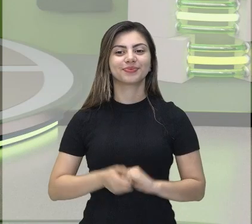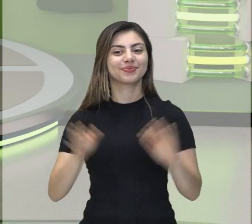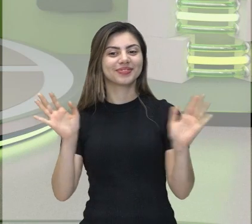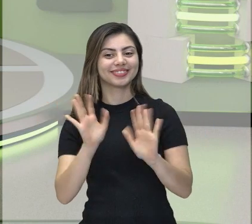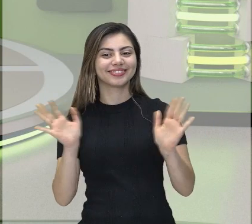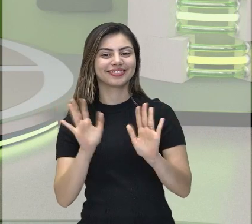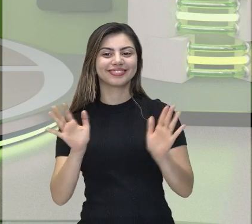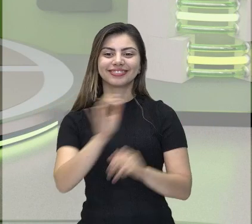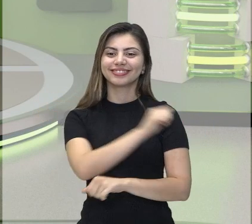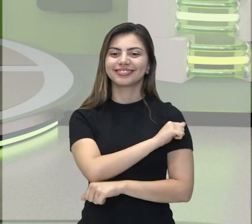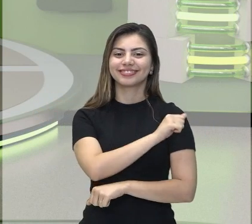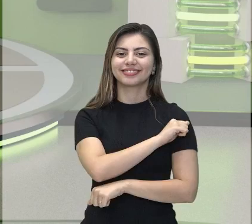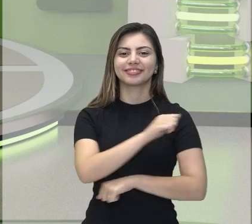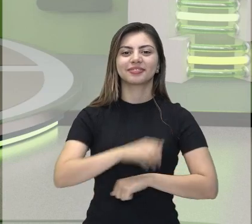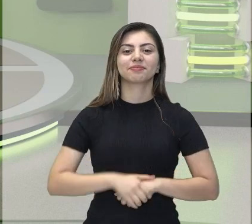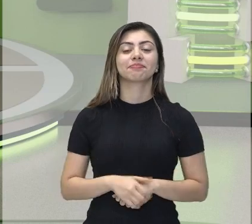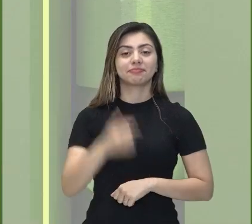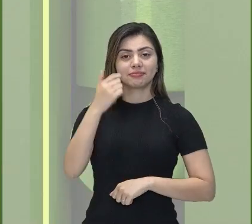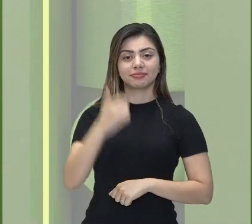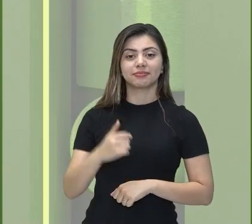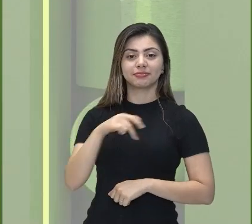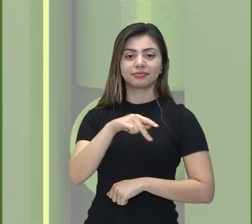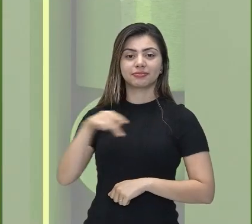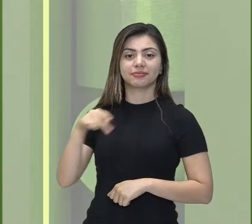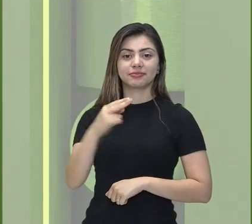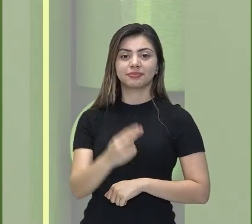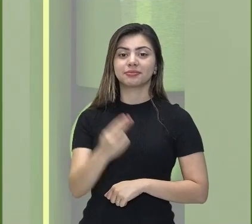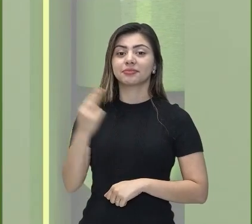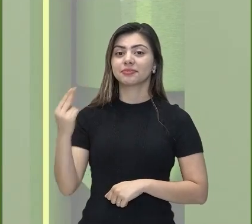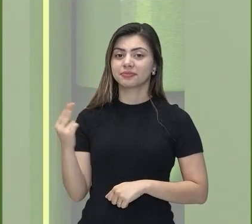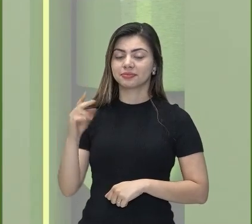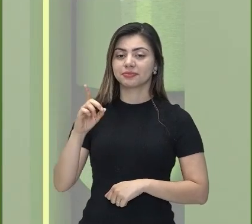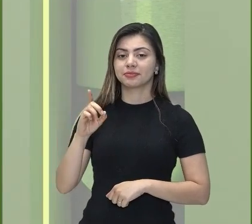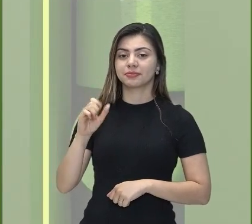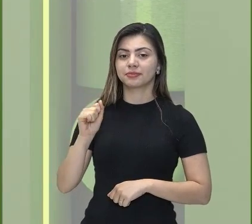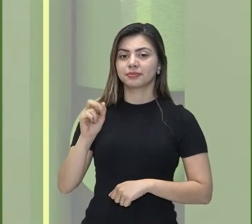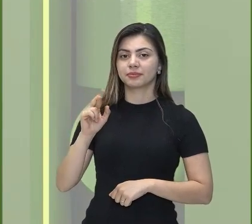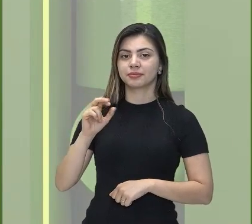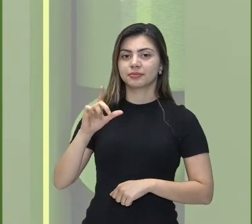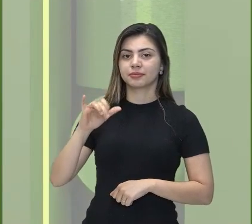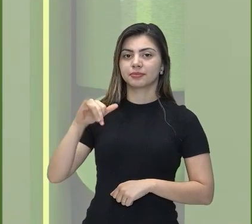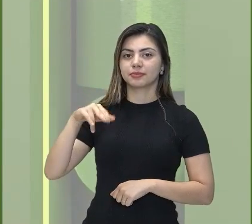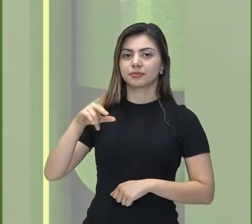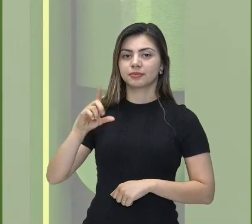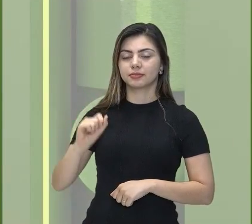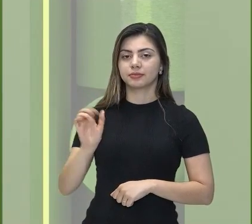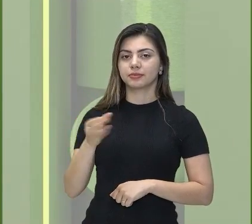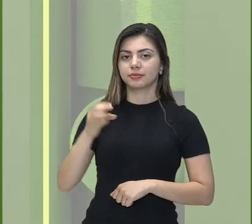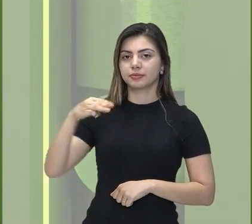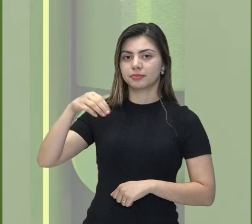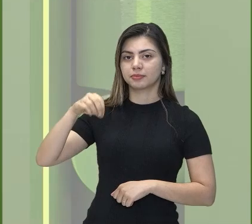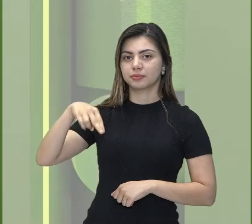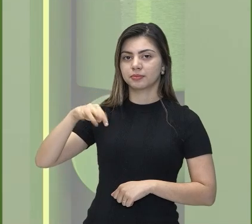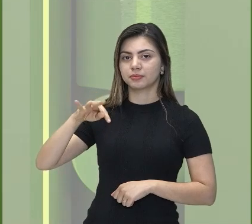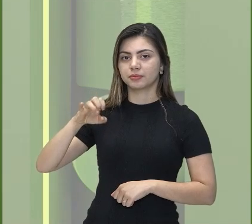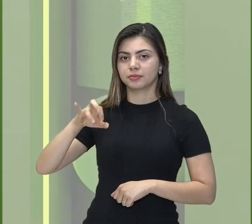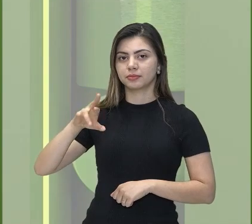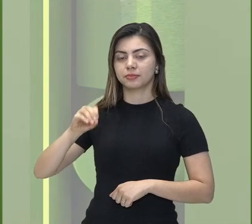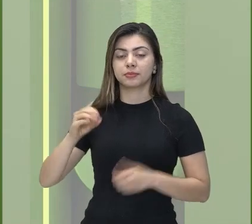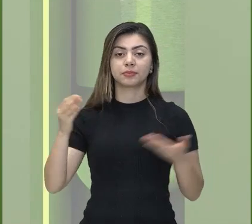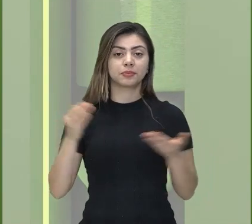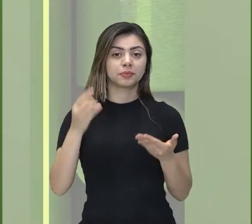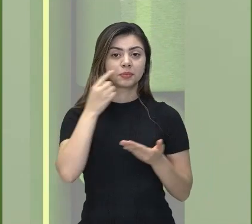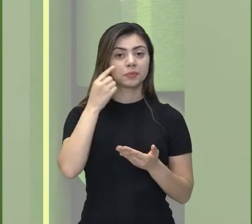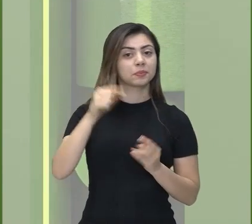Olá, alunos! Eu sou a professora Darlinda Monteiro e agora vamos conhecer o